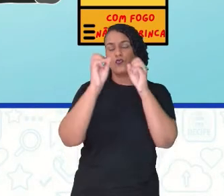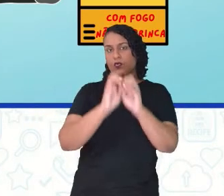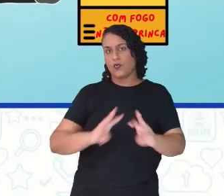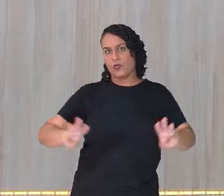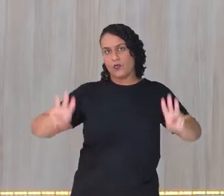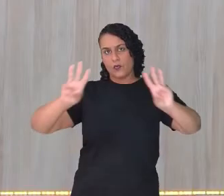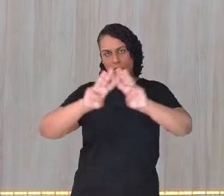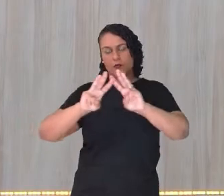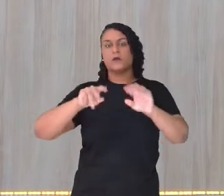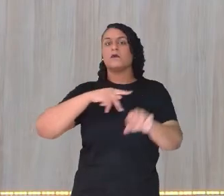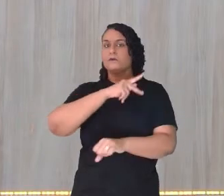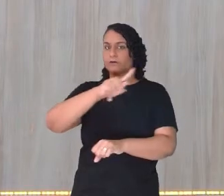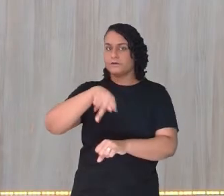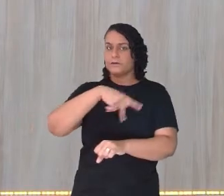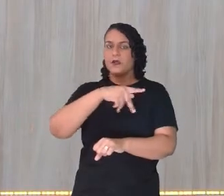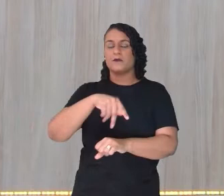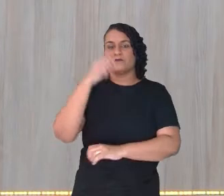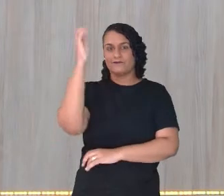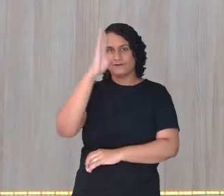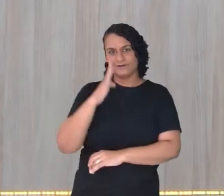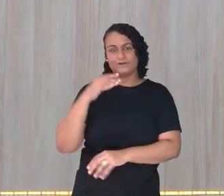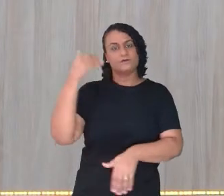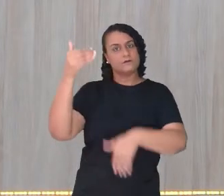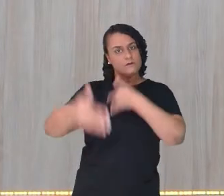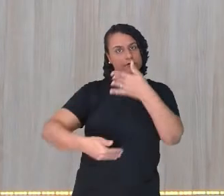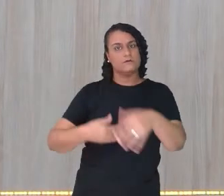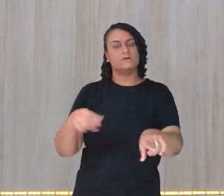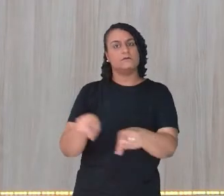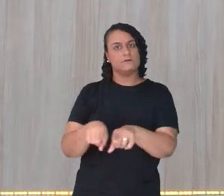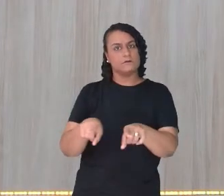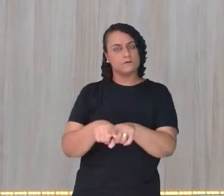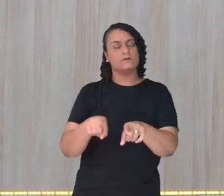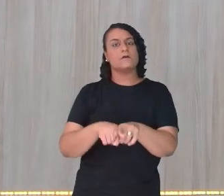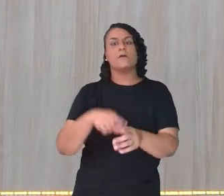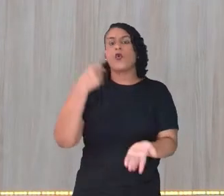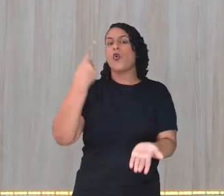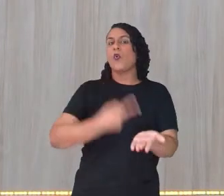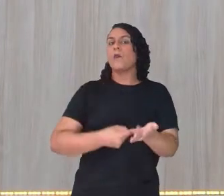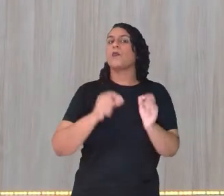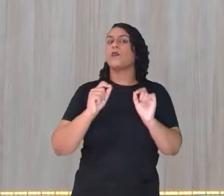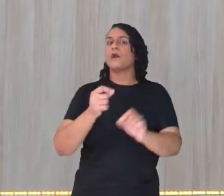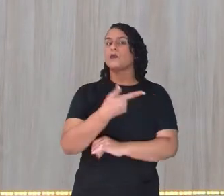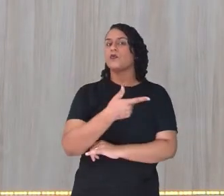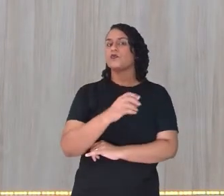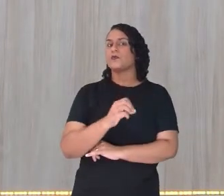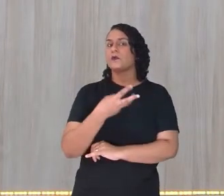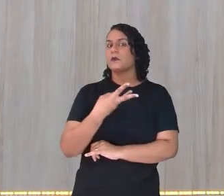também está participando, e se comprometeu, pessoal, de em 2030,